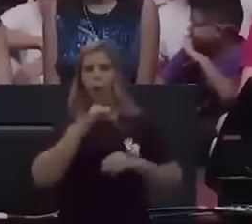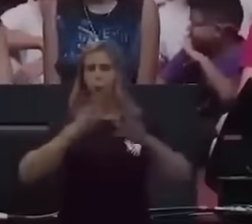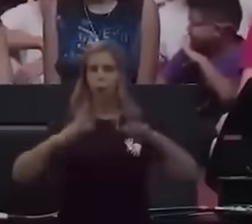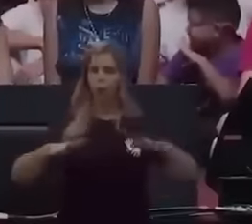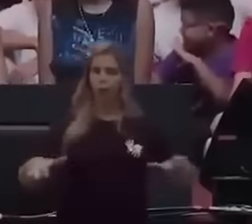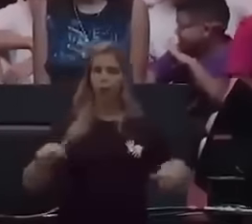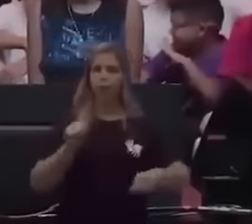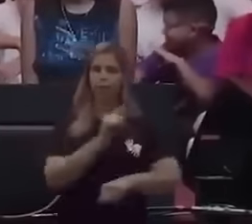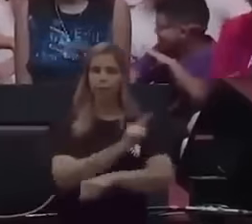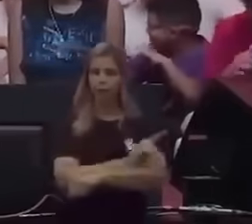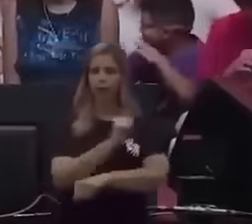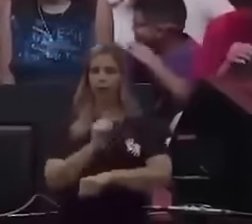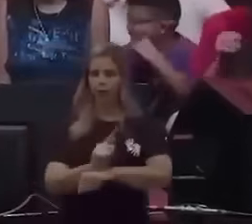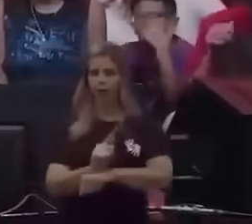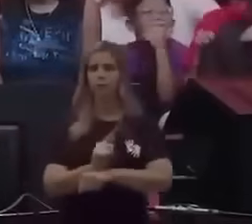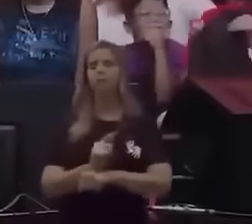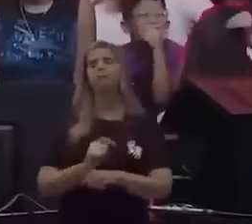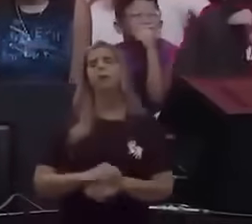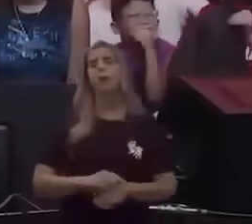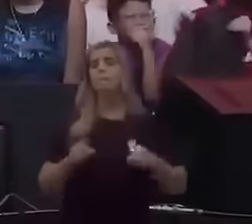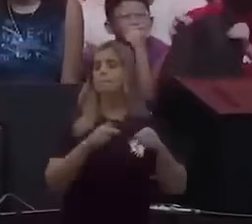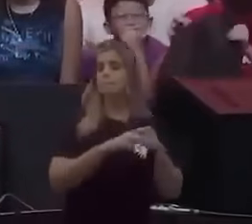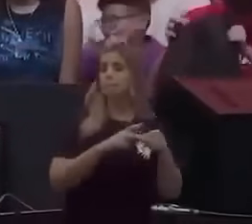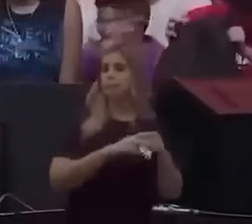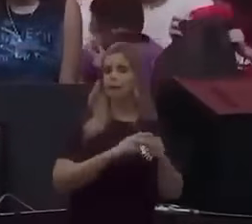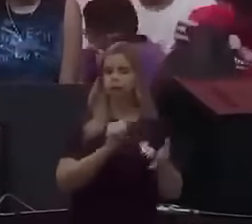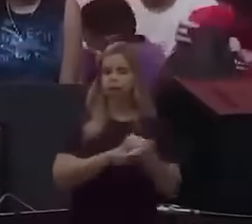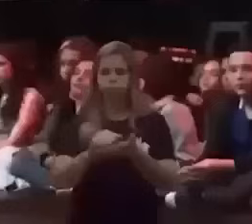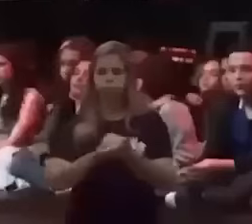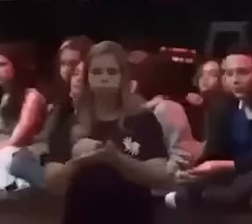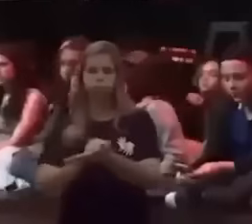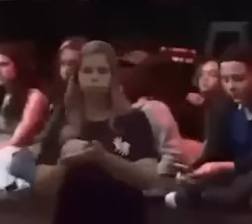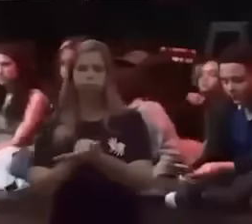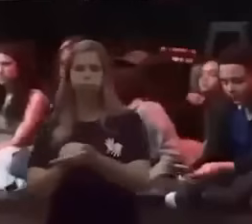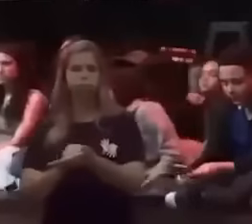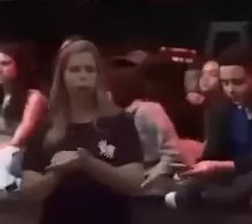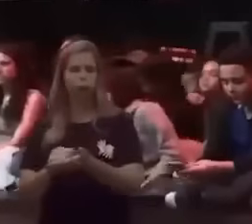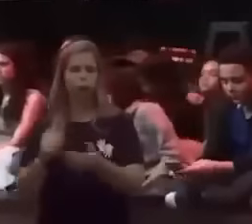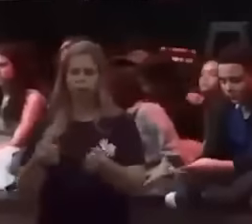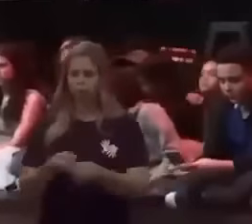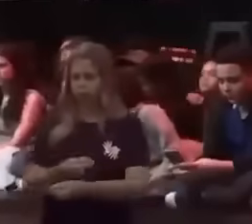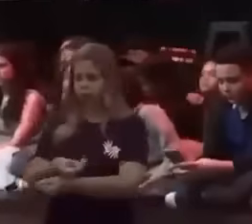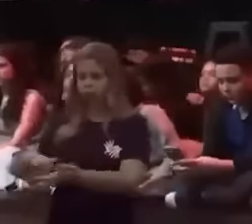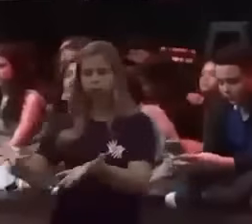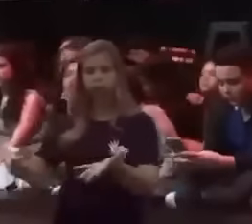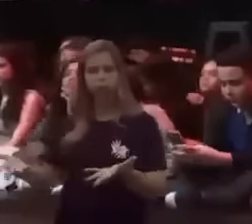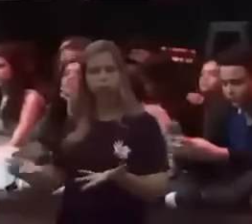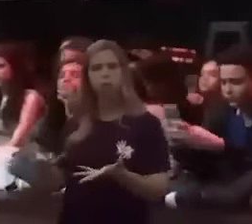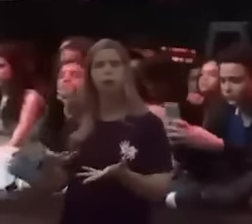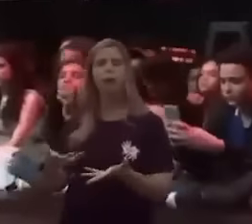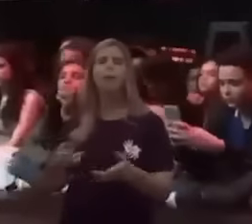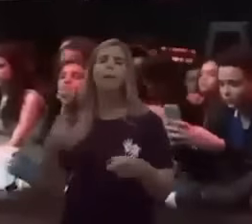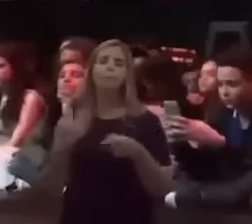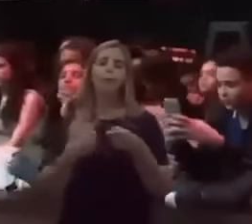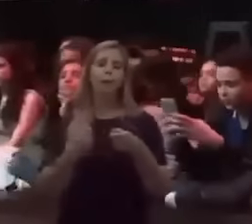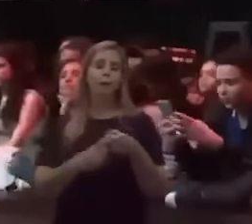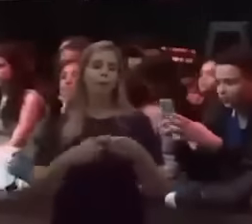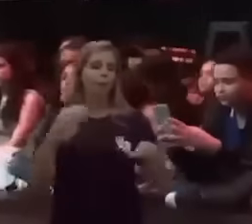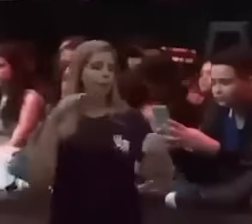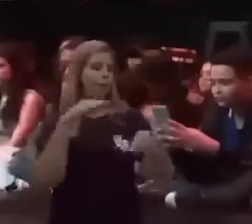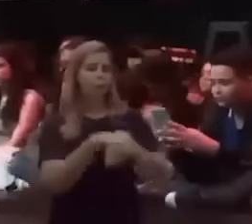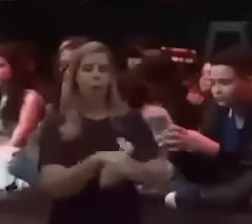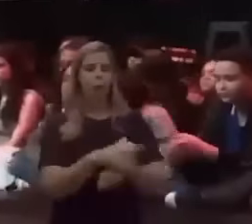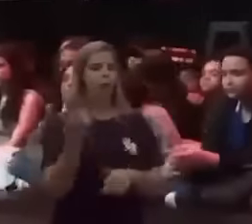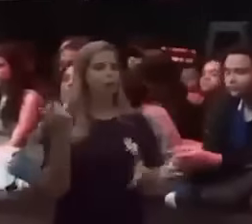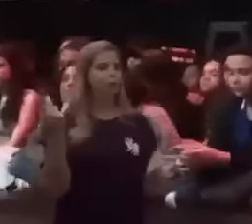de trabalho lavavam as redes depois de uma noite frustrada de um trabalho infrutífero. E